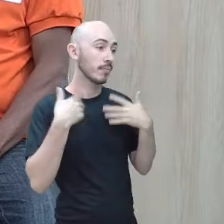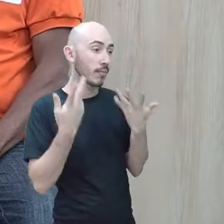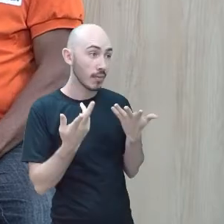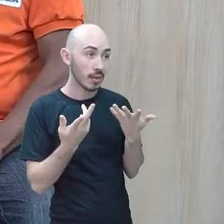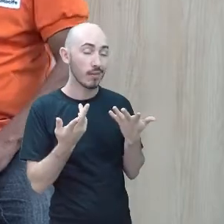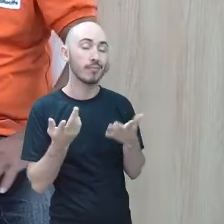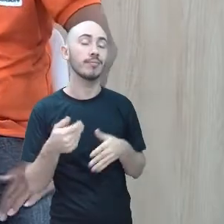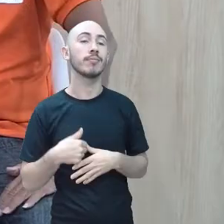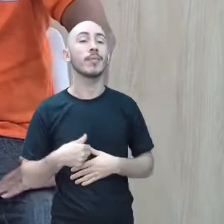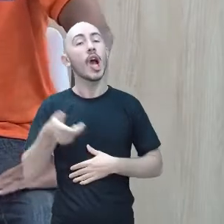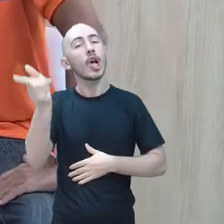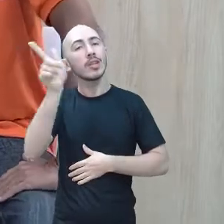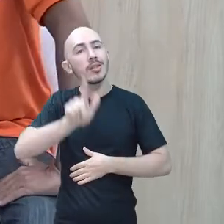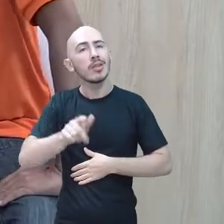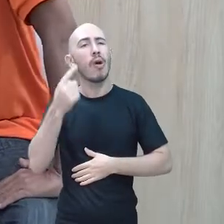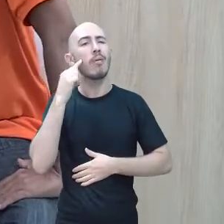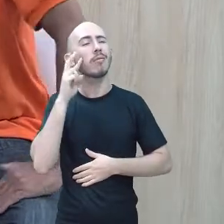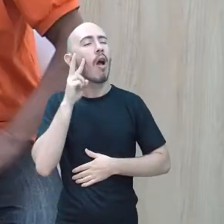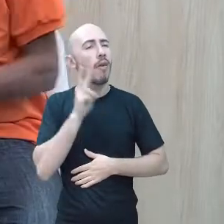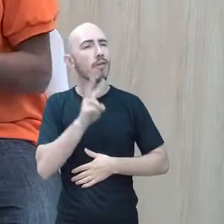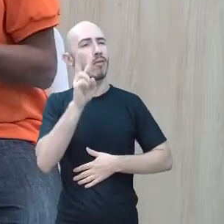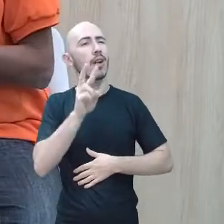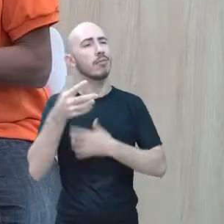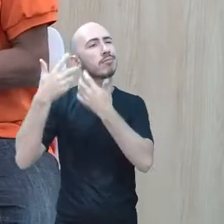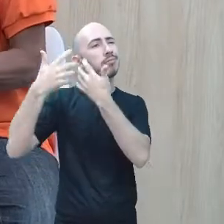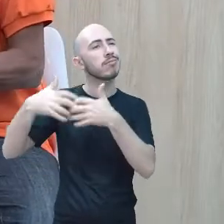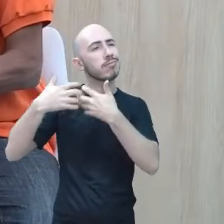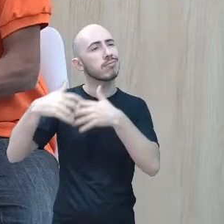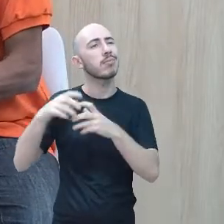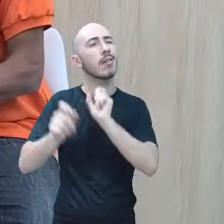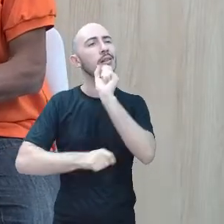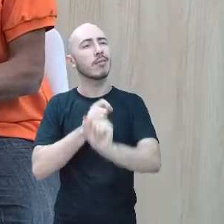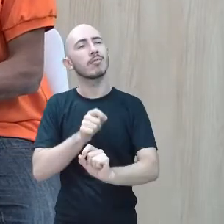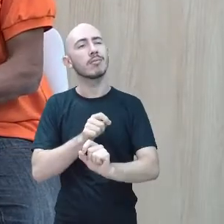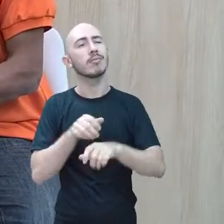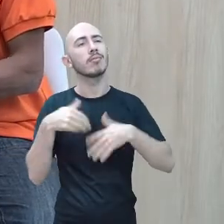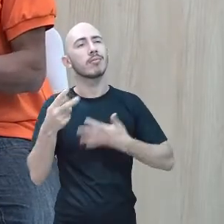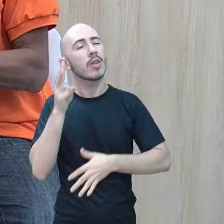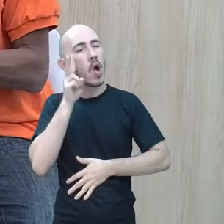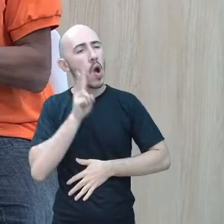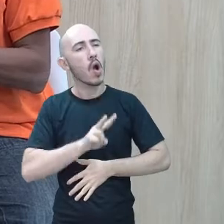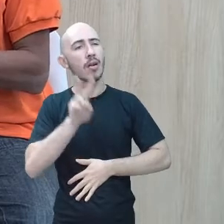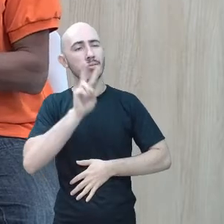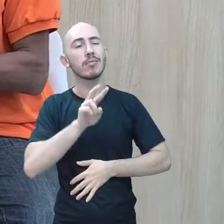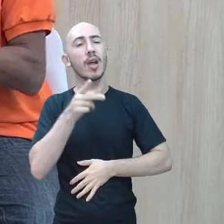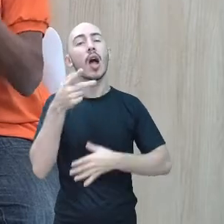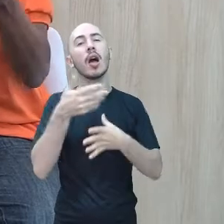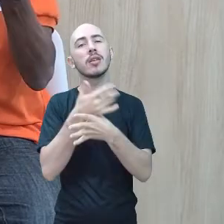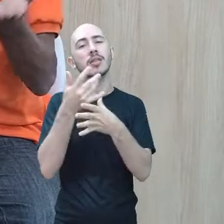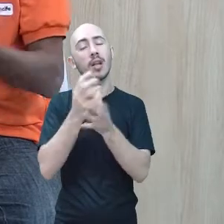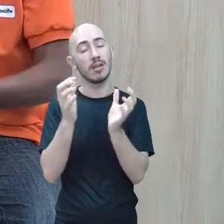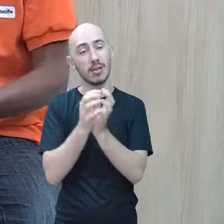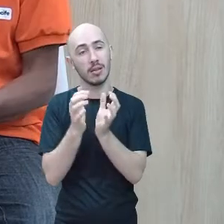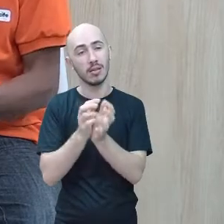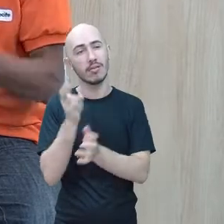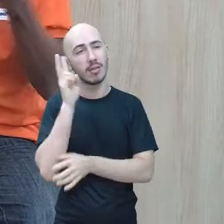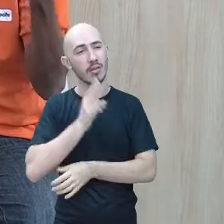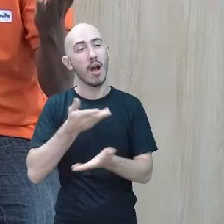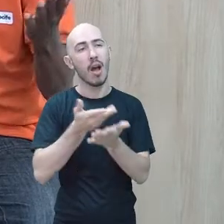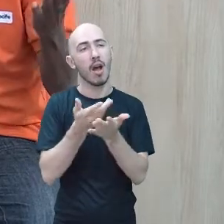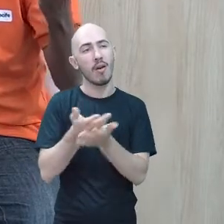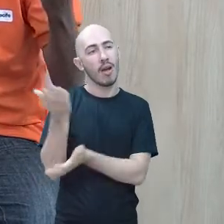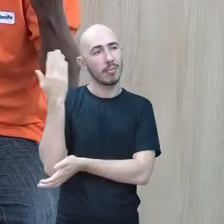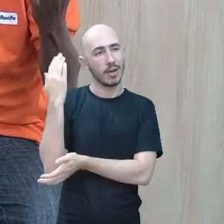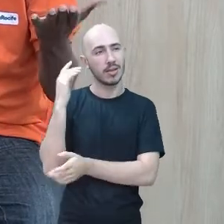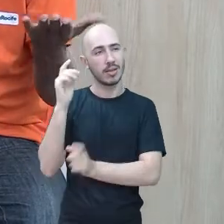Vanessa, mais uma vez, vendo assim, você traz para a discussão, aí eu parei para poder olhar para a cidade do Recife. Vocês viram na aula passada a Vanessa